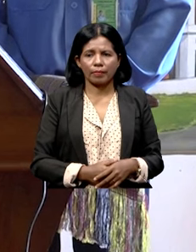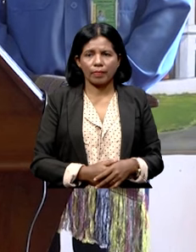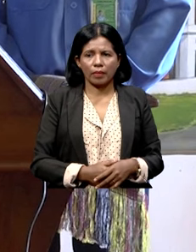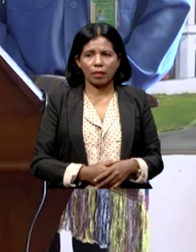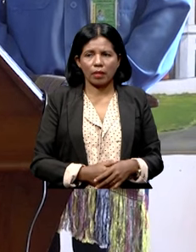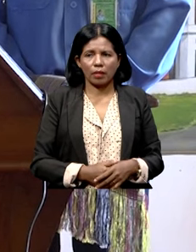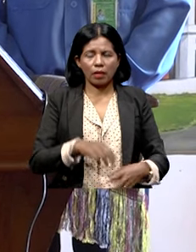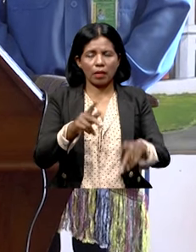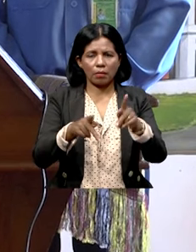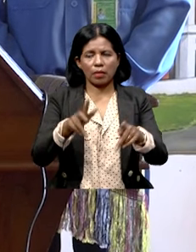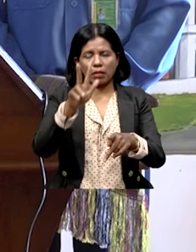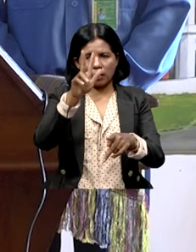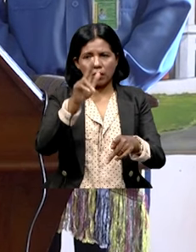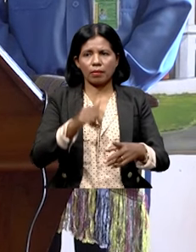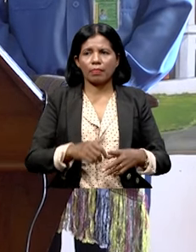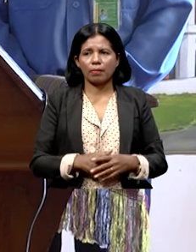candidato na Intolo,